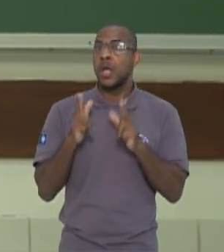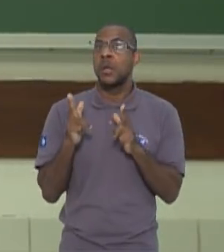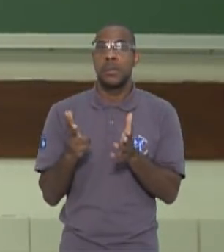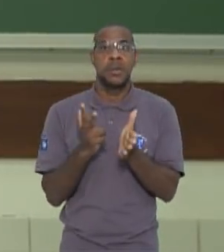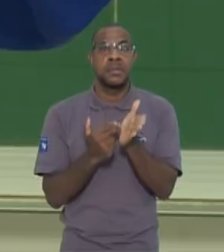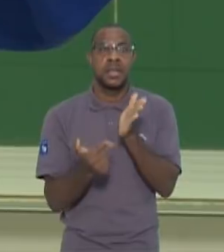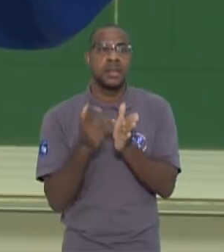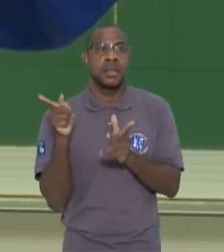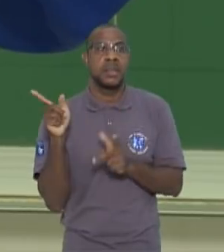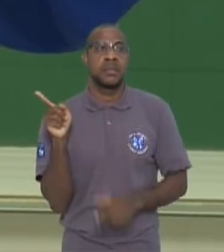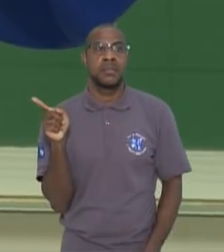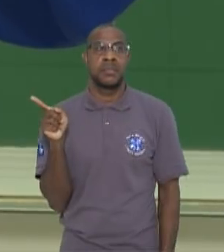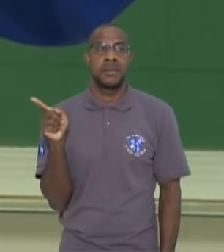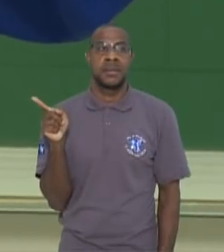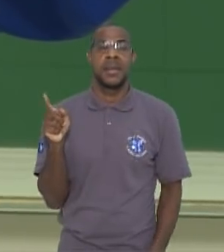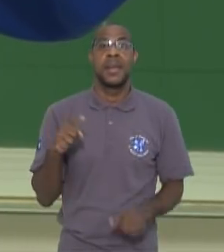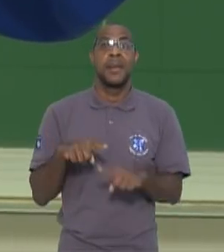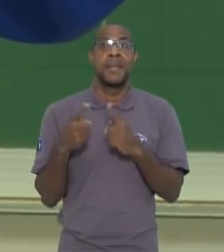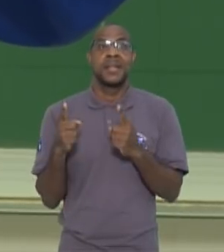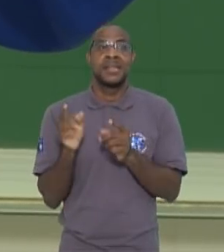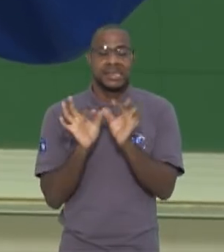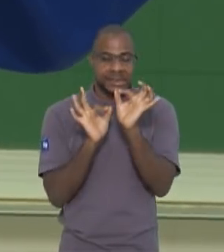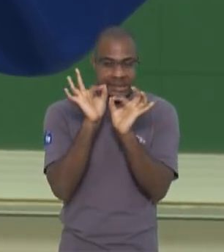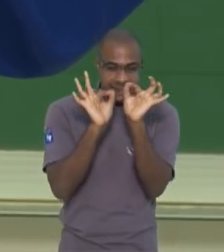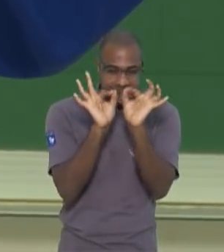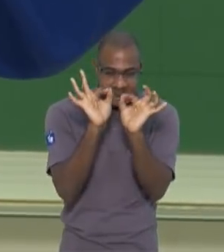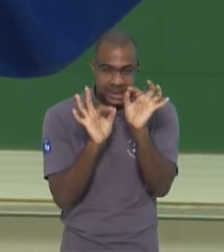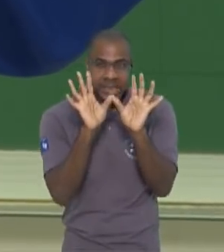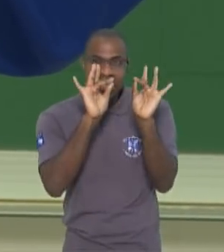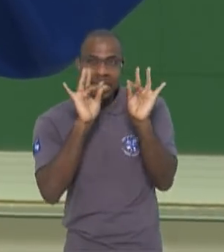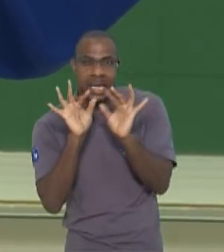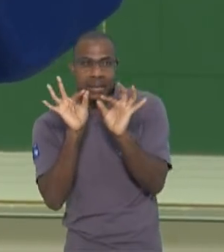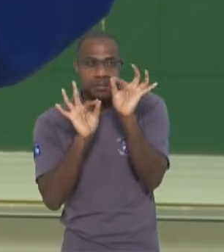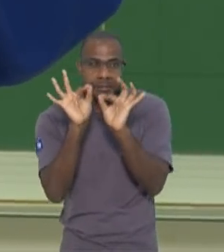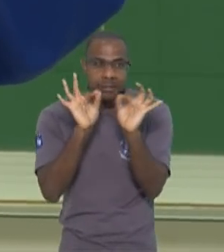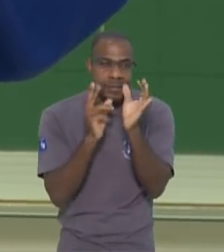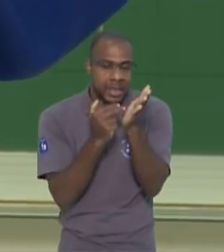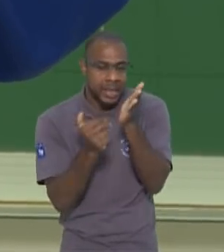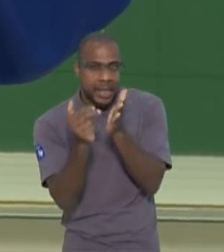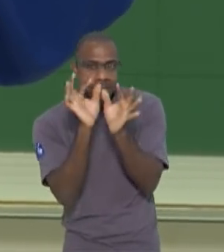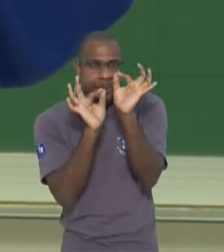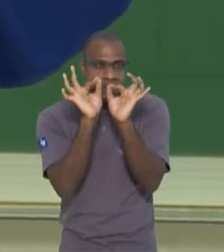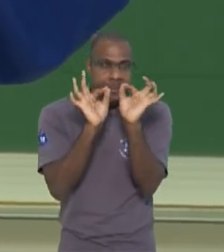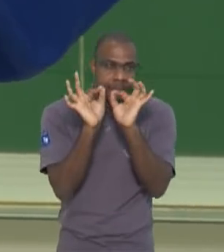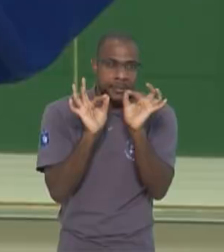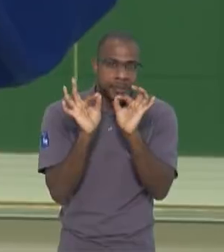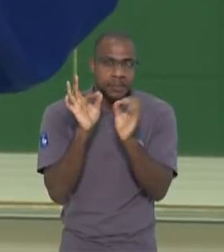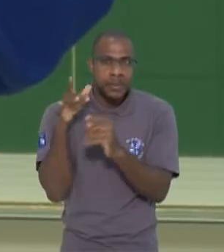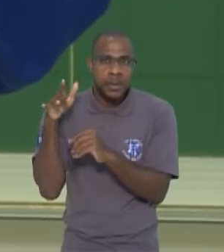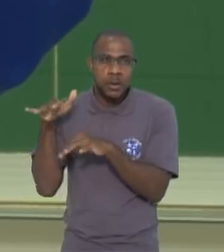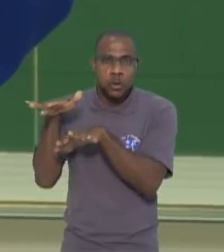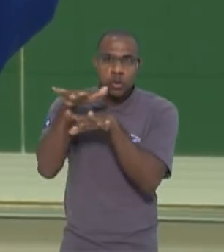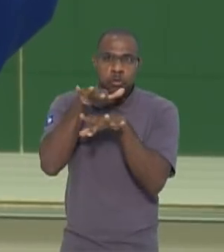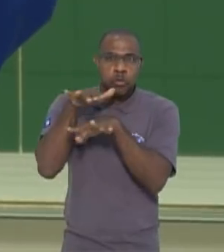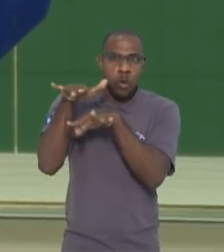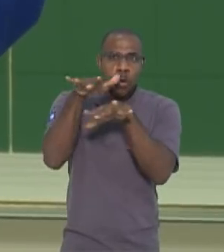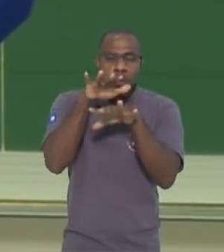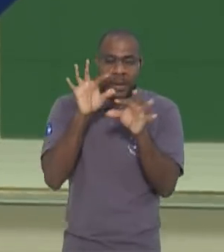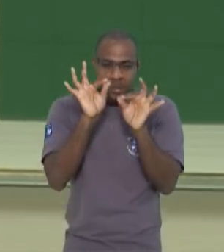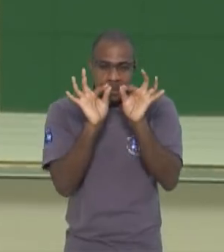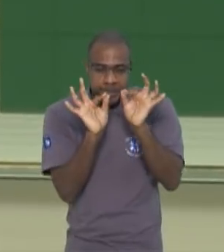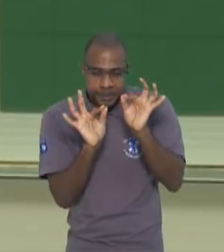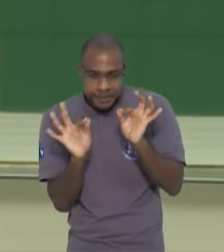o mesmo desenho, só que eu trabalhei mais, eu tentei colocar uma representação ali de volumes, de sombras, e nisso eu estou criando